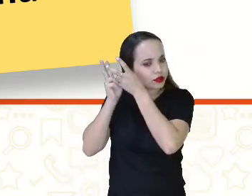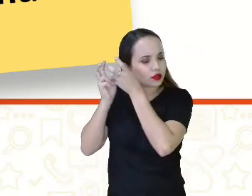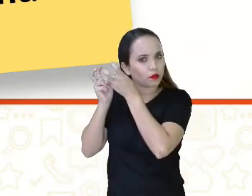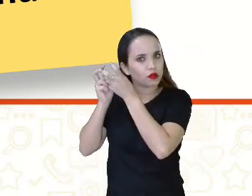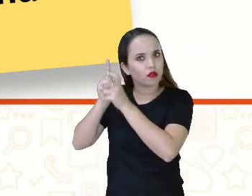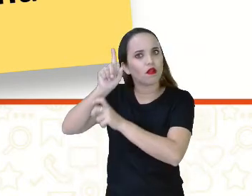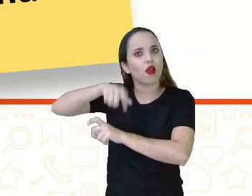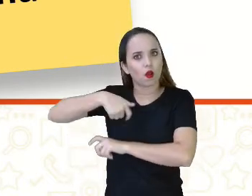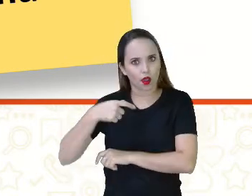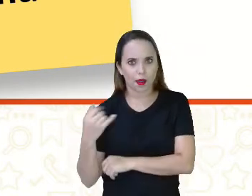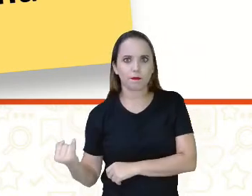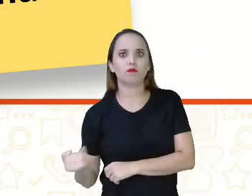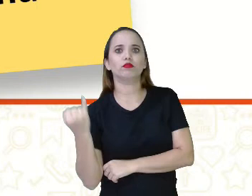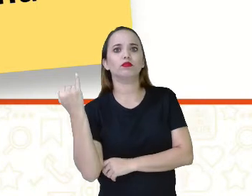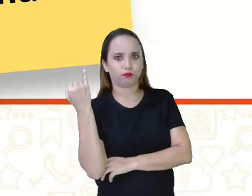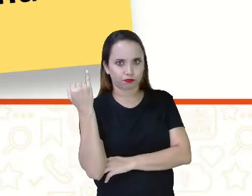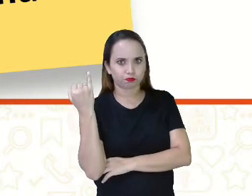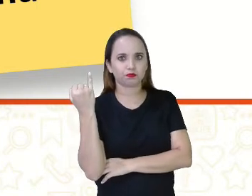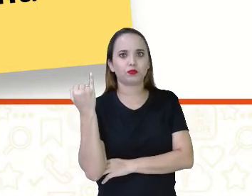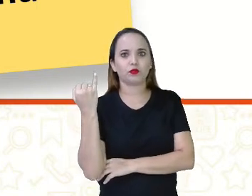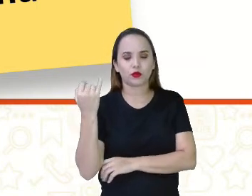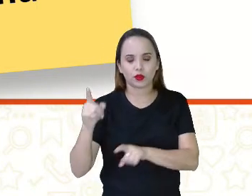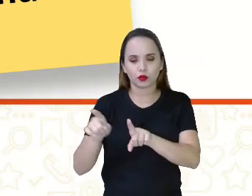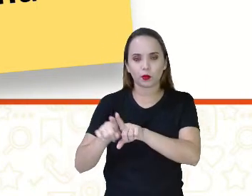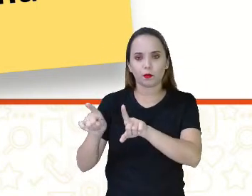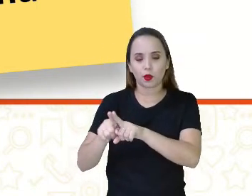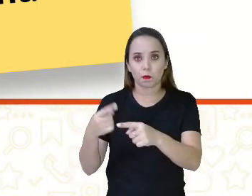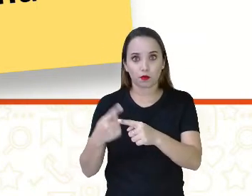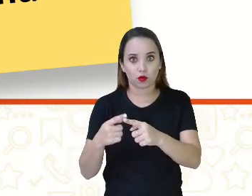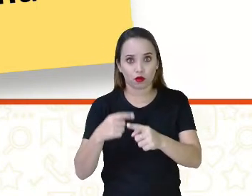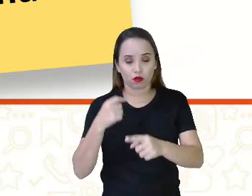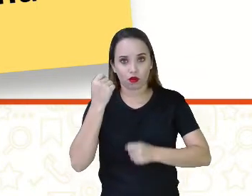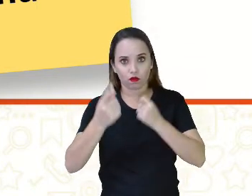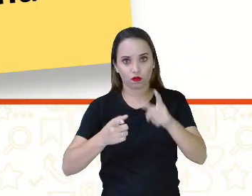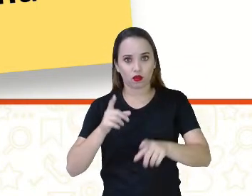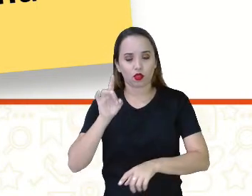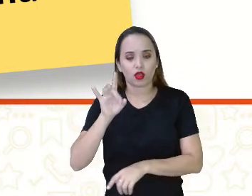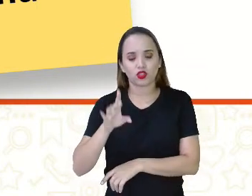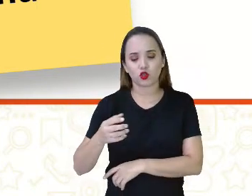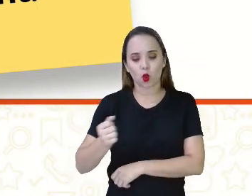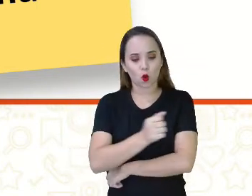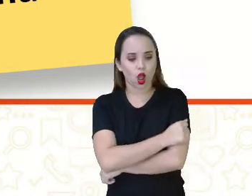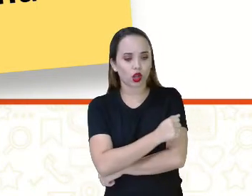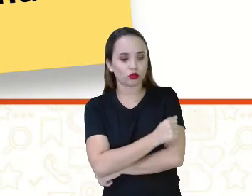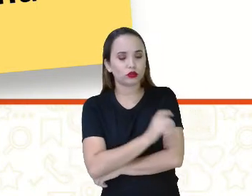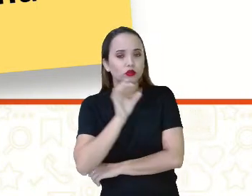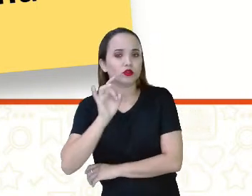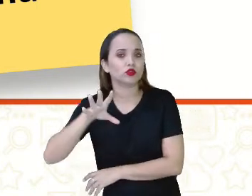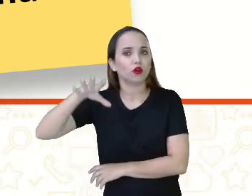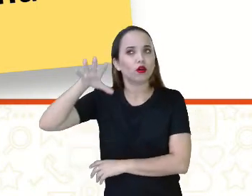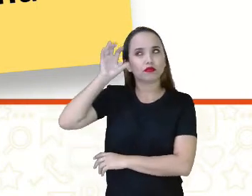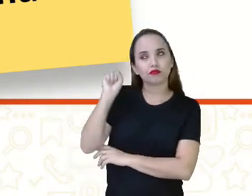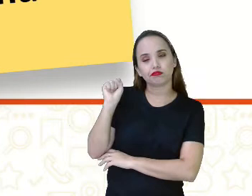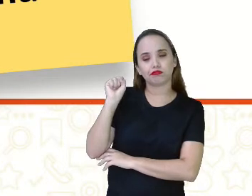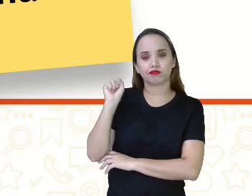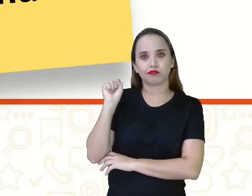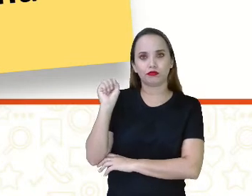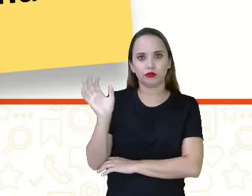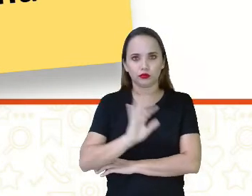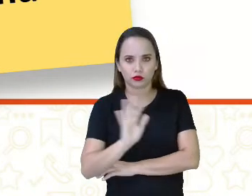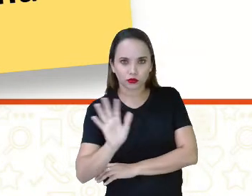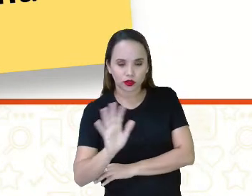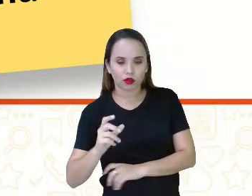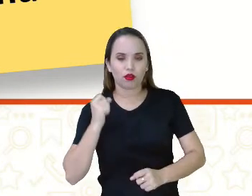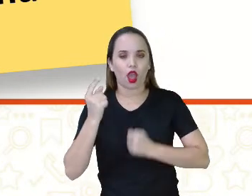é importante, porque não basta só o estudante ouvir. Não, nós sabemos, o estudante chega na